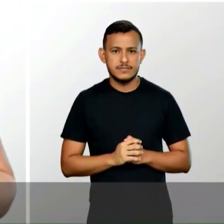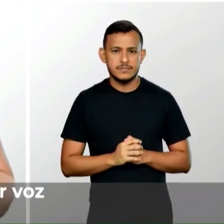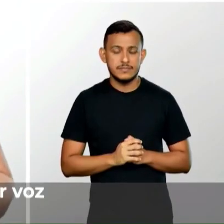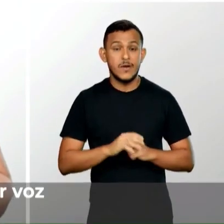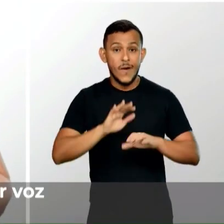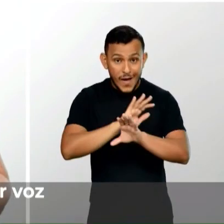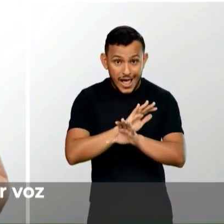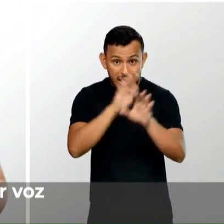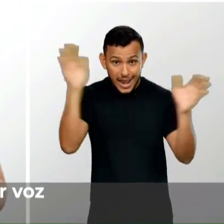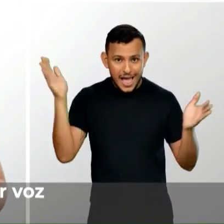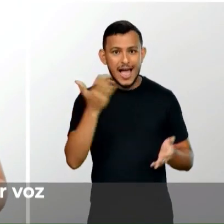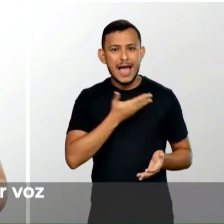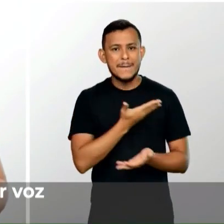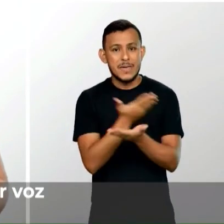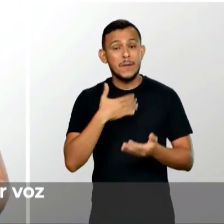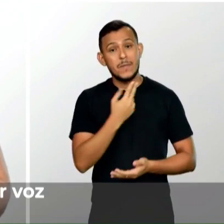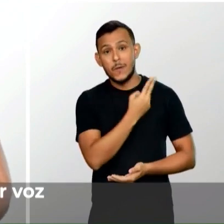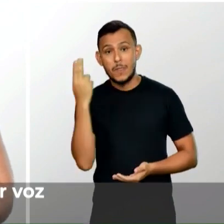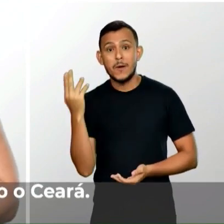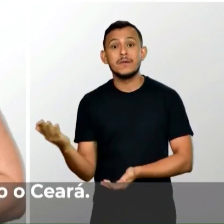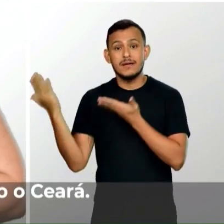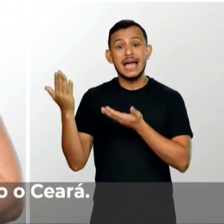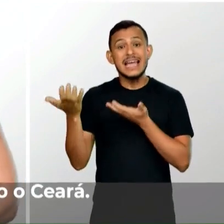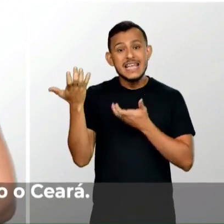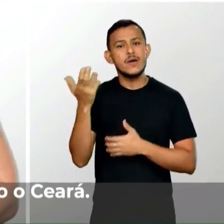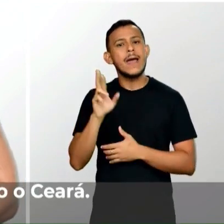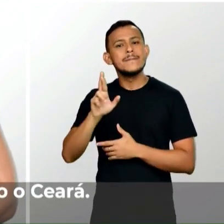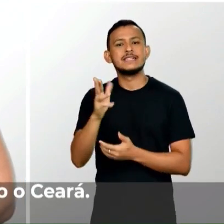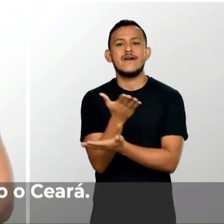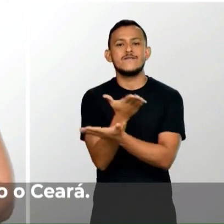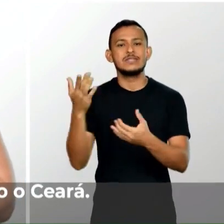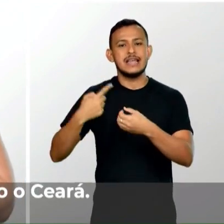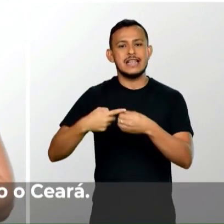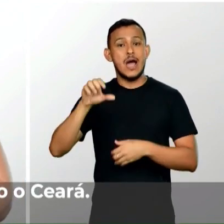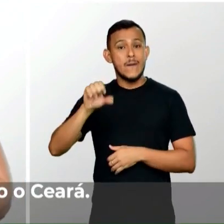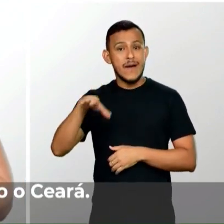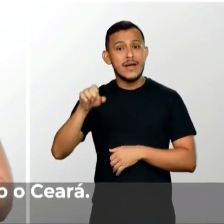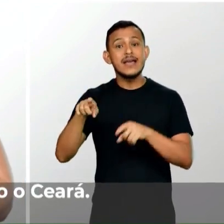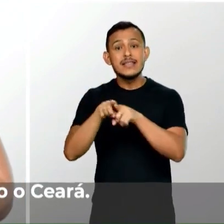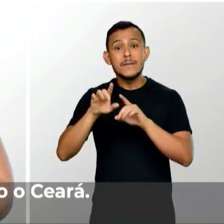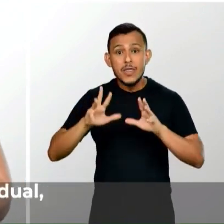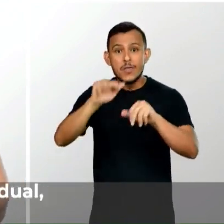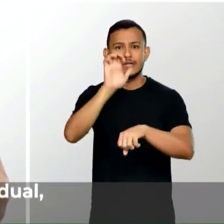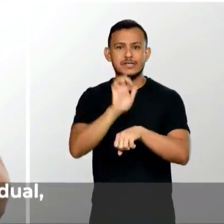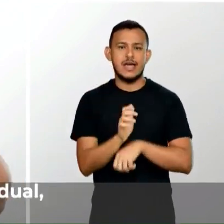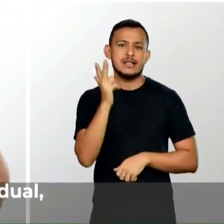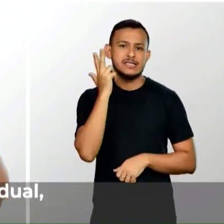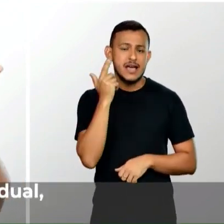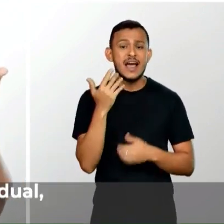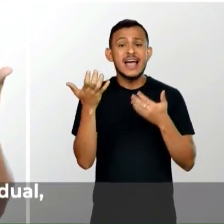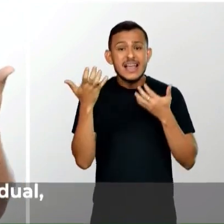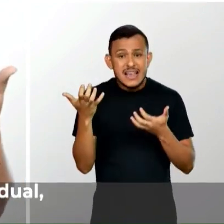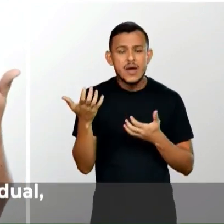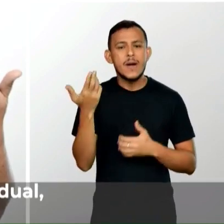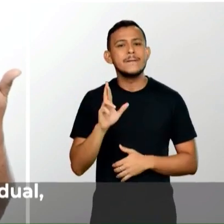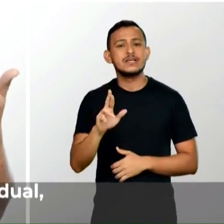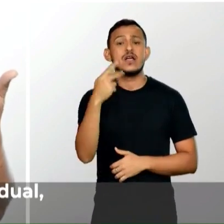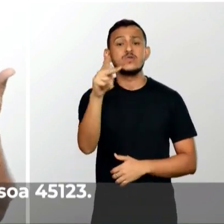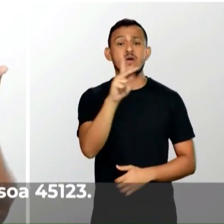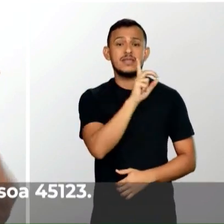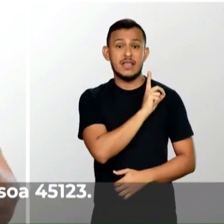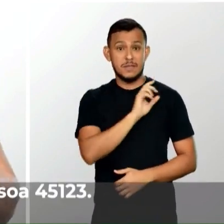Olá, meus amigos, eu sou Emília Pessoa e quero ser voz para a cidade de Caucaia e para todo o Ceará. Quero ser a sua